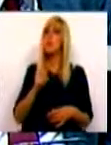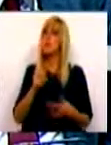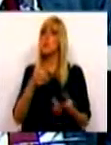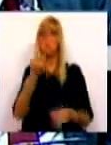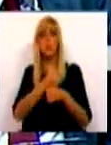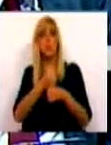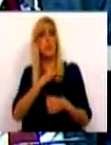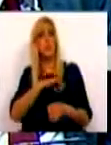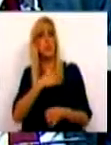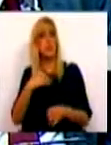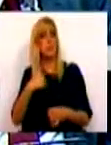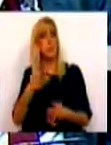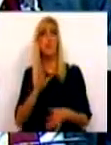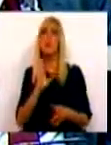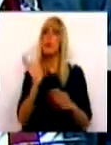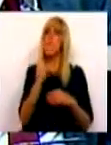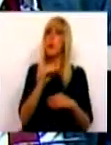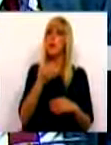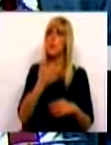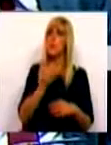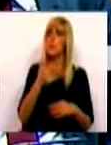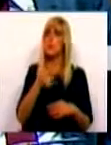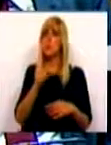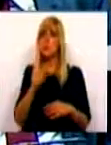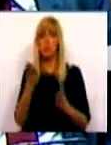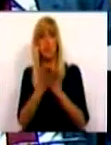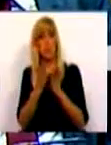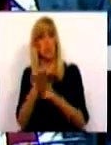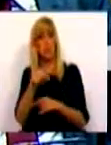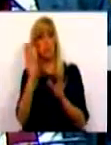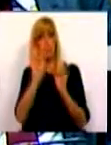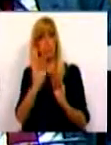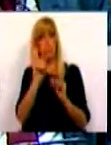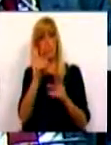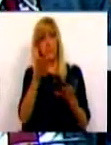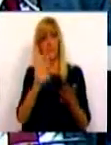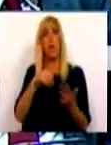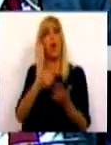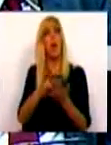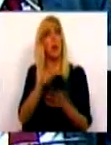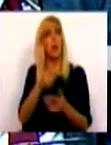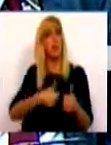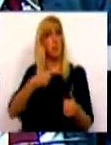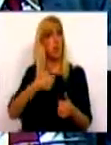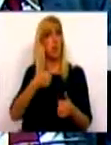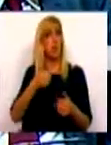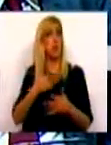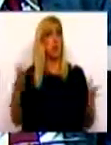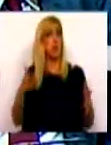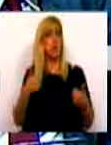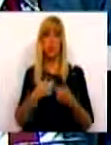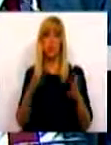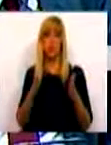é por isso que temos mais 5.200 profissionais na educação, é por isso que estamos a dar uma prioridade enorme a